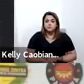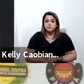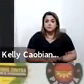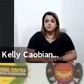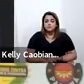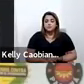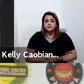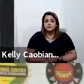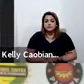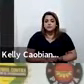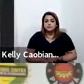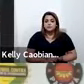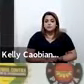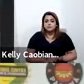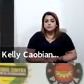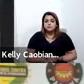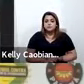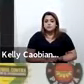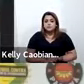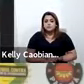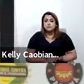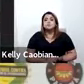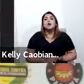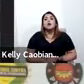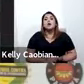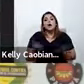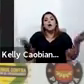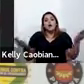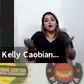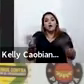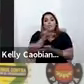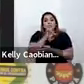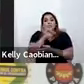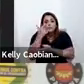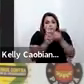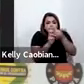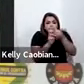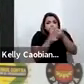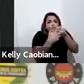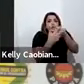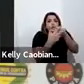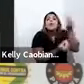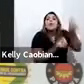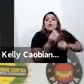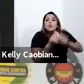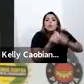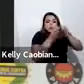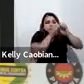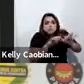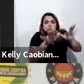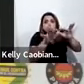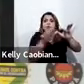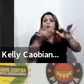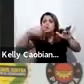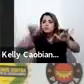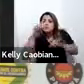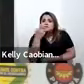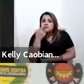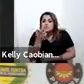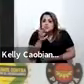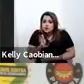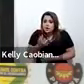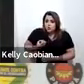Então, vamos falar aqui agora sobre a evolução da pandemia. Vocês estão acompanhando os nossos números aqui e eu quero dar um destaque